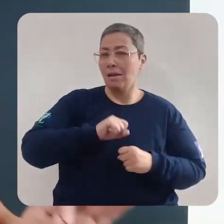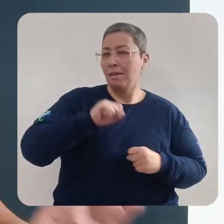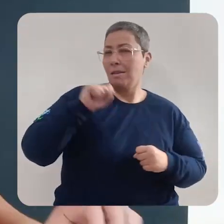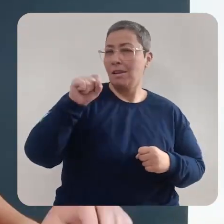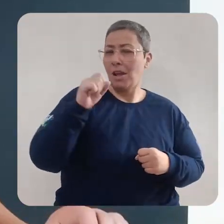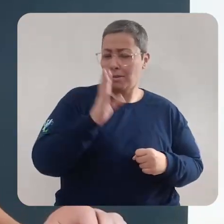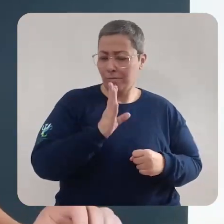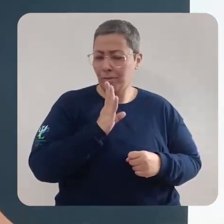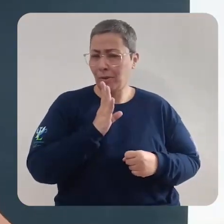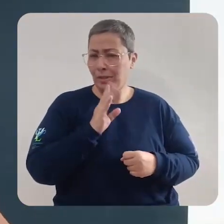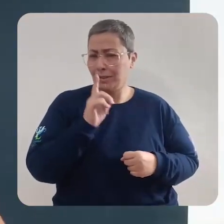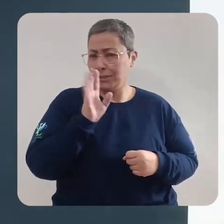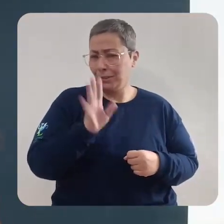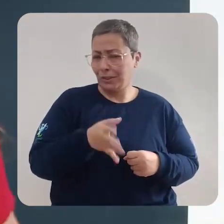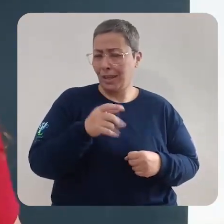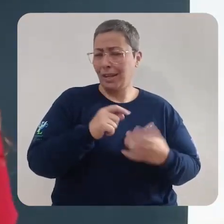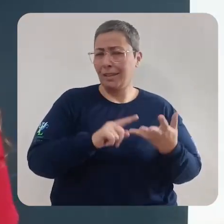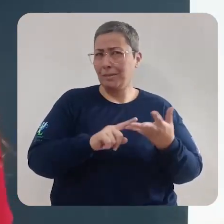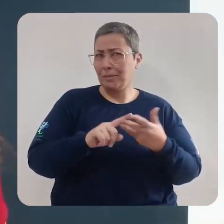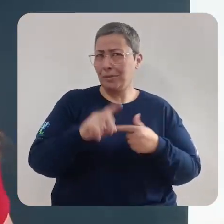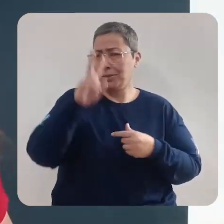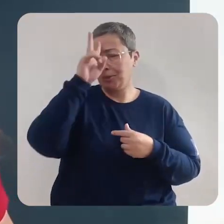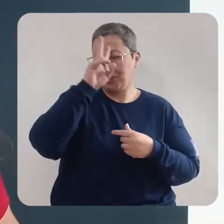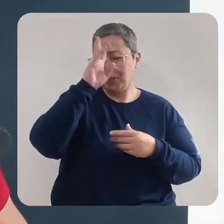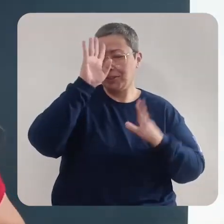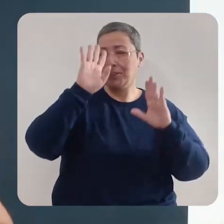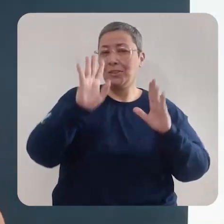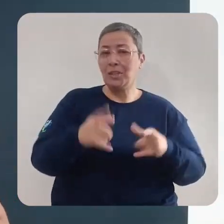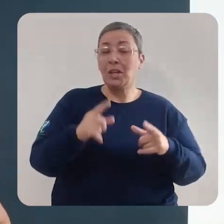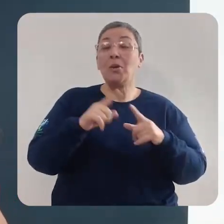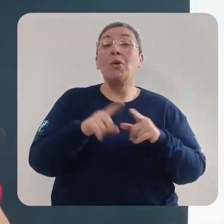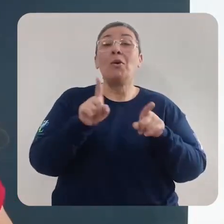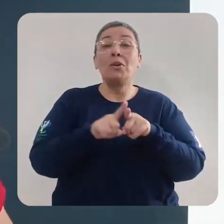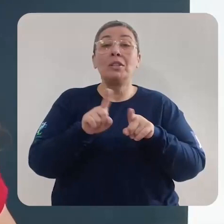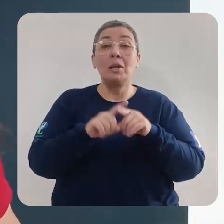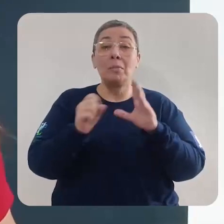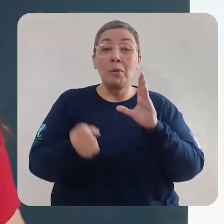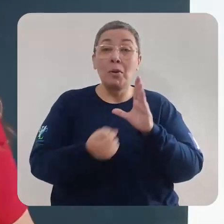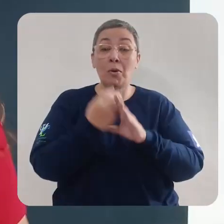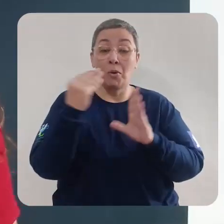a independência do país, como nós já sabemos e já ouvimos